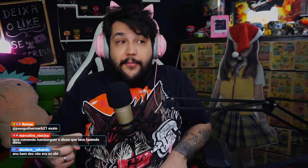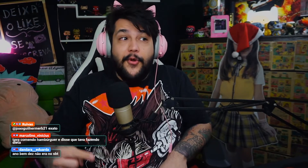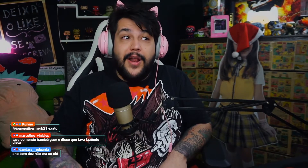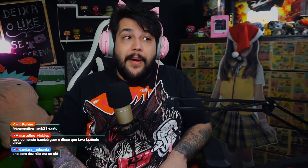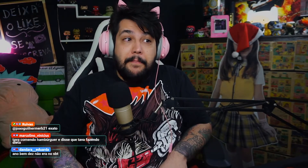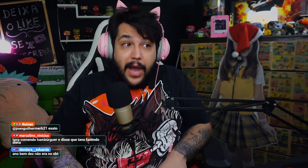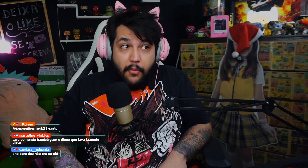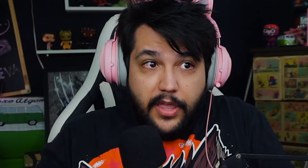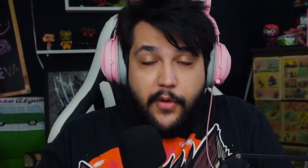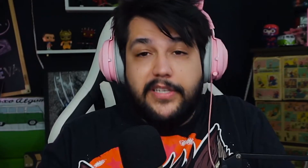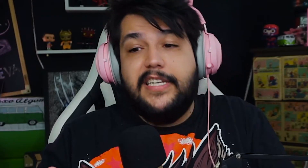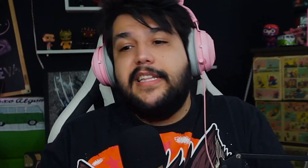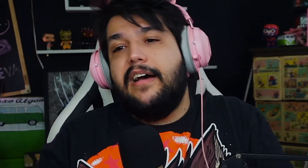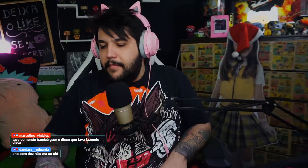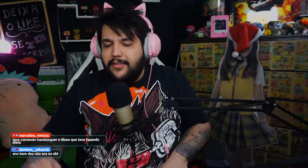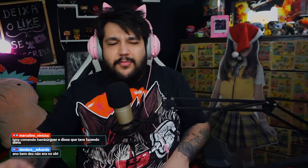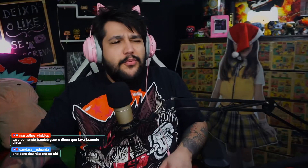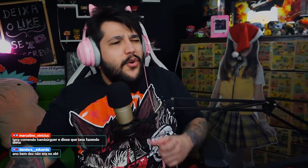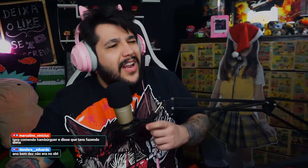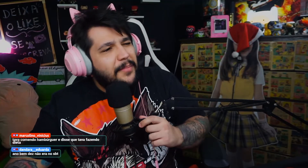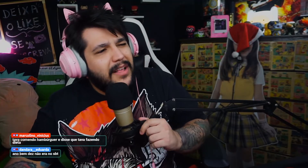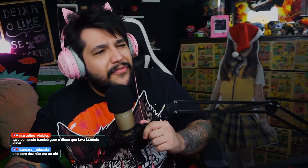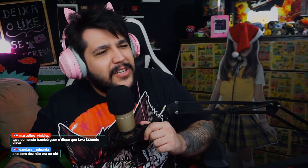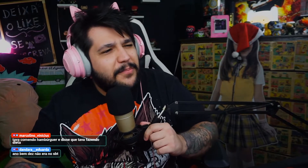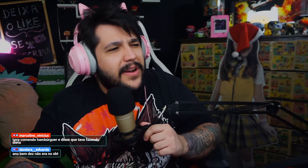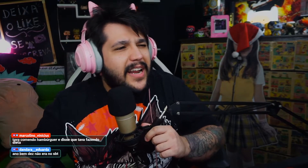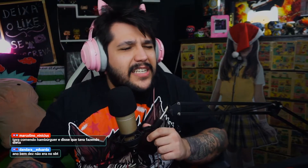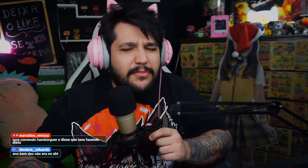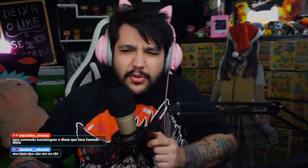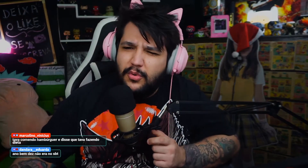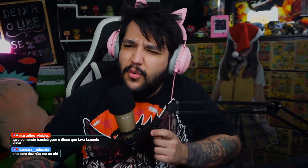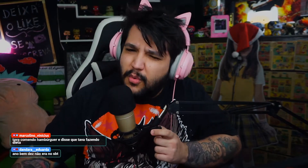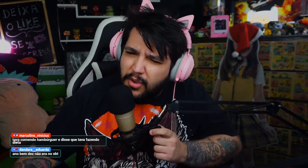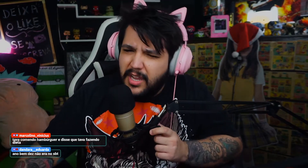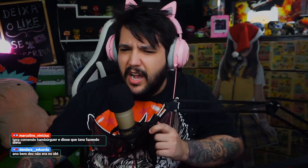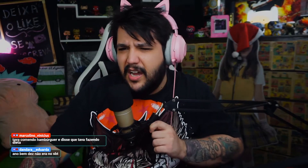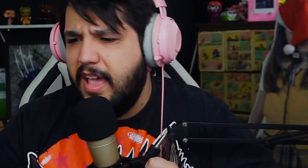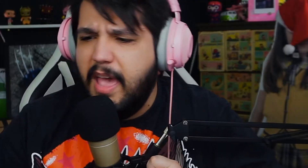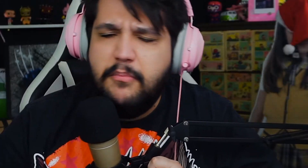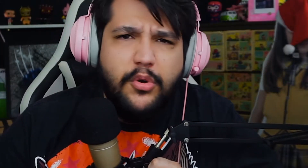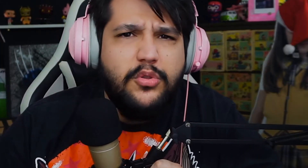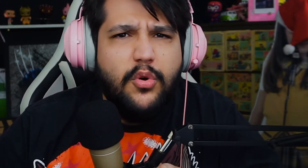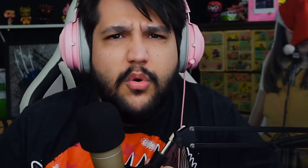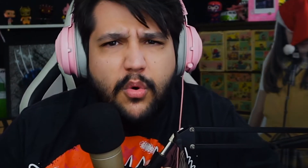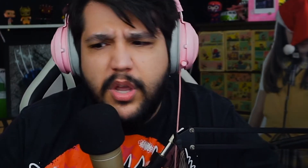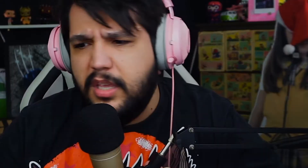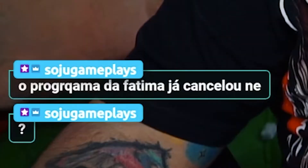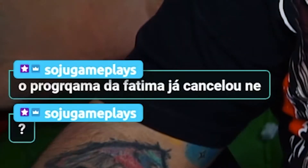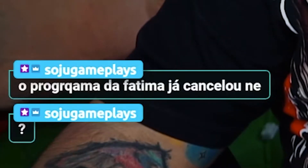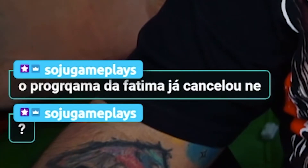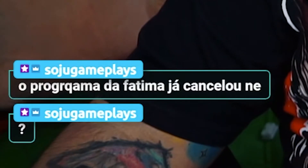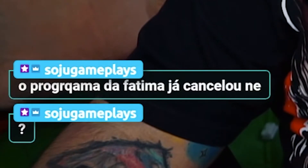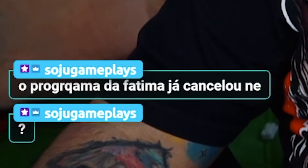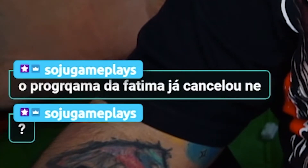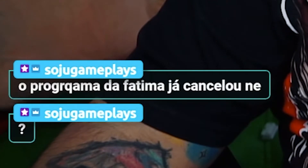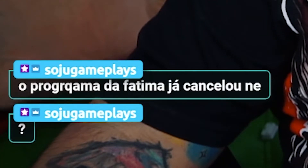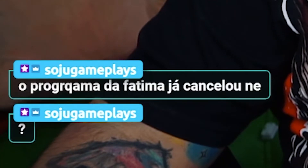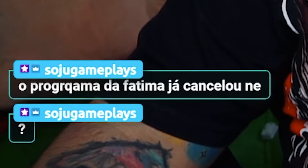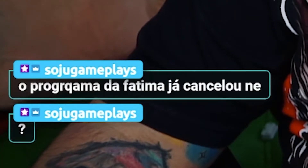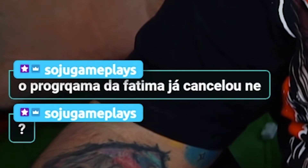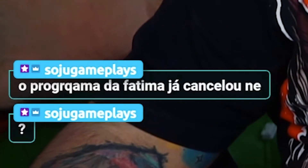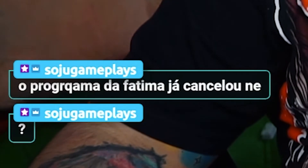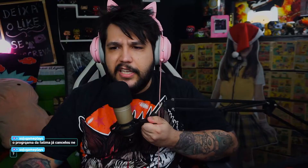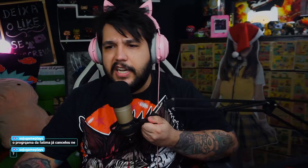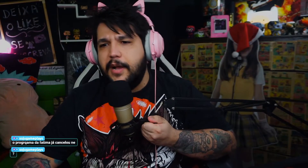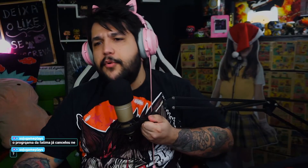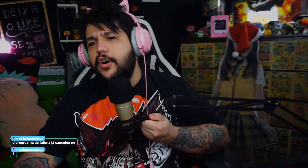TV Globinho programa pão eu aceitar mas o programa da Fátima Bernardes é muito ruim cara é muito ruim o programa da